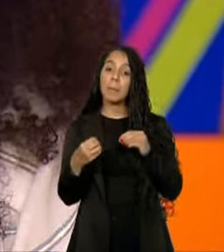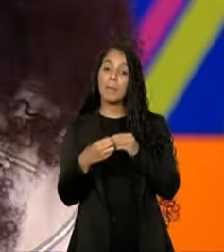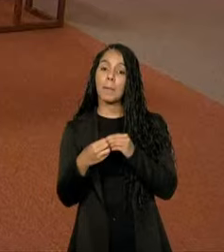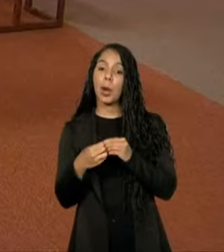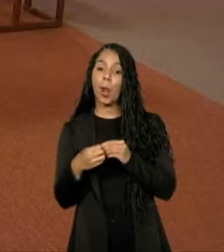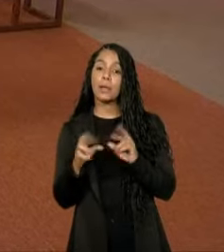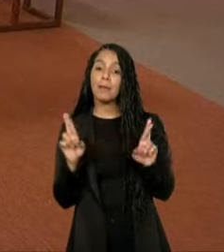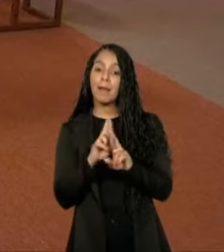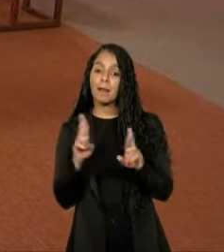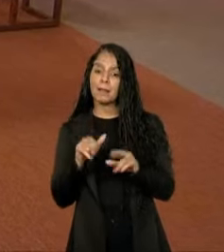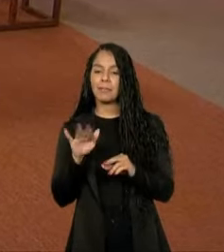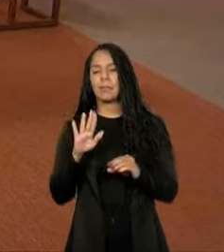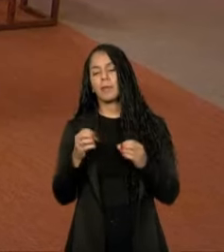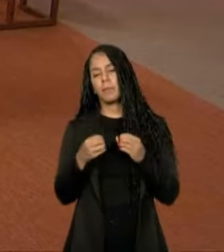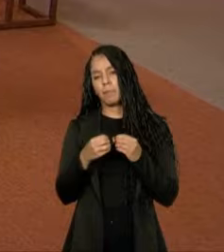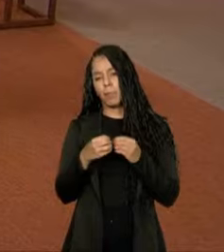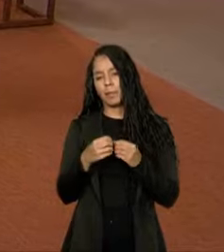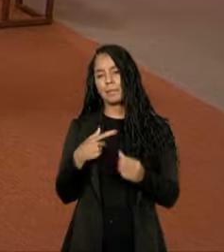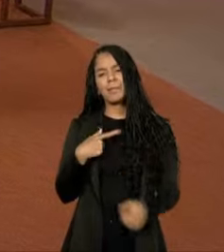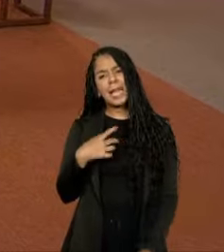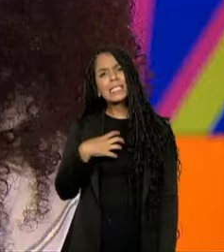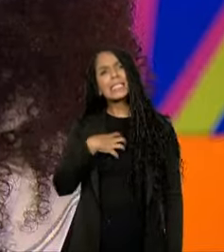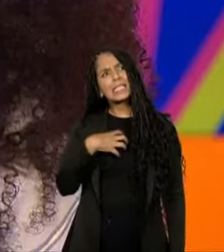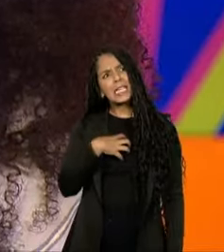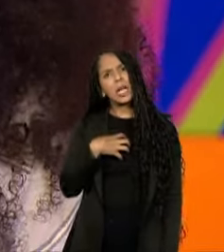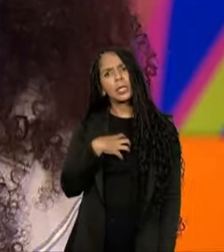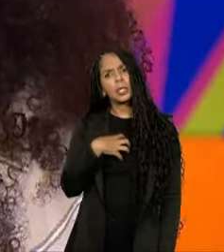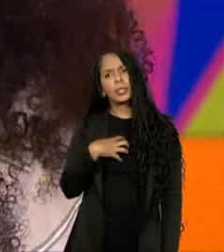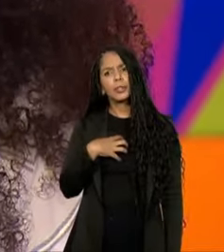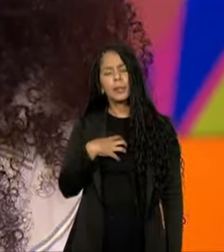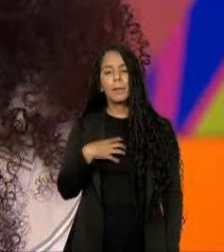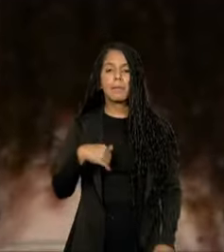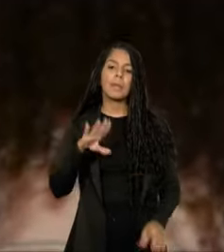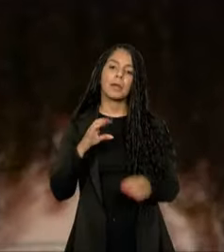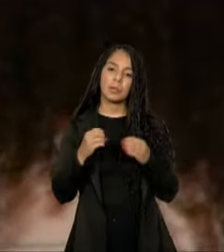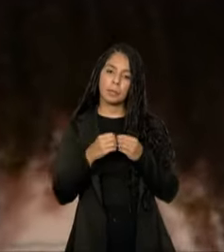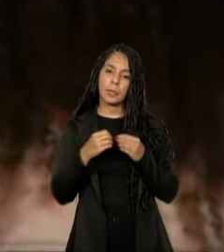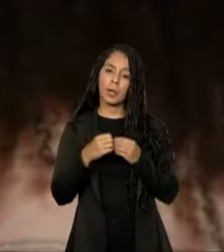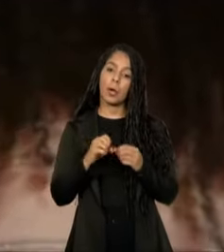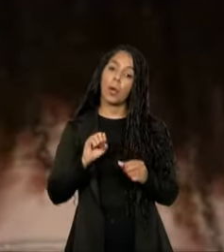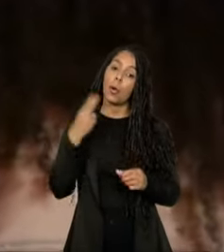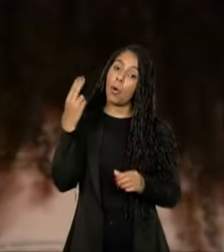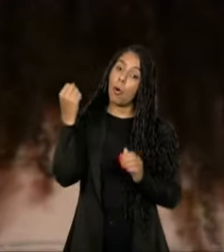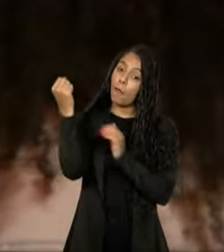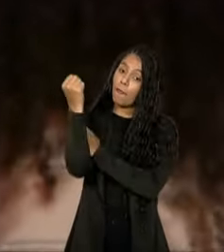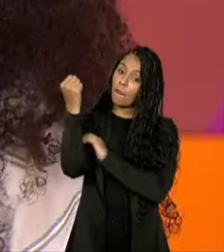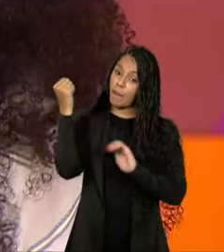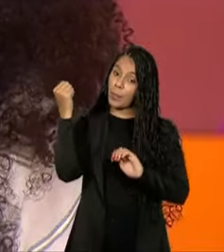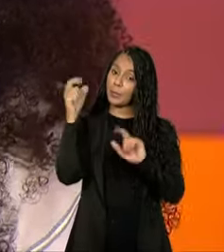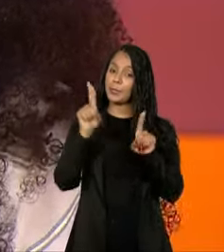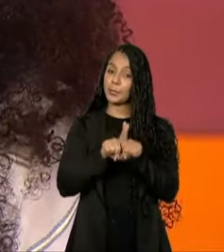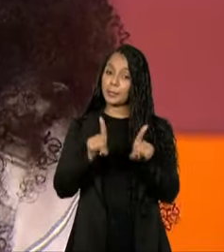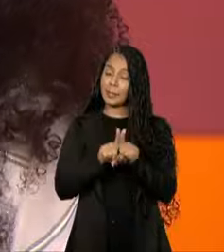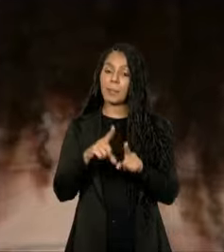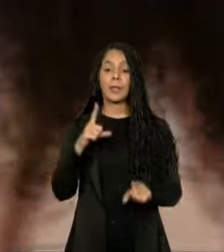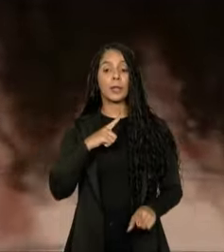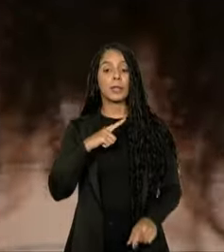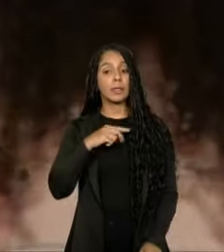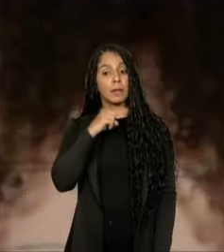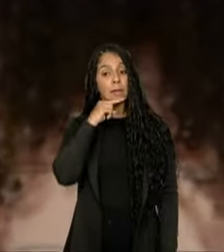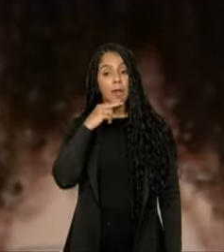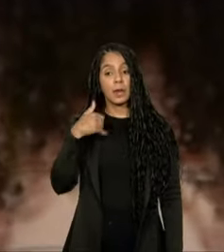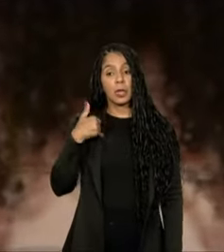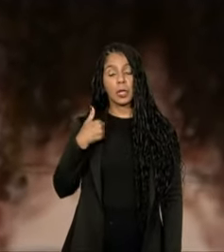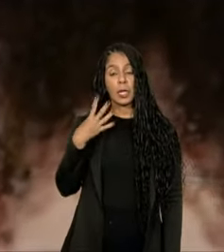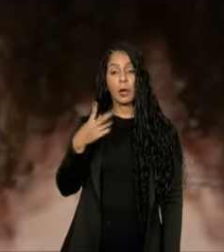E talvez isso traga a sensação, às vezes, de estar mais perto. Ou sobre feminismo também, futilidade nem sempre. Eu já tenho uma neta de